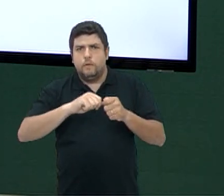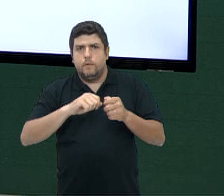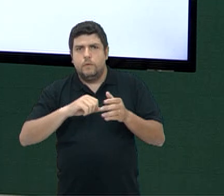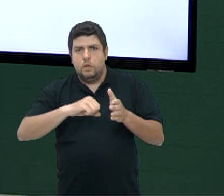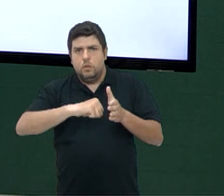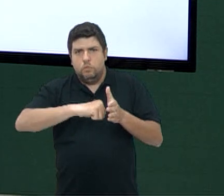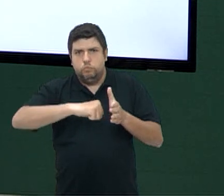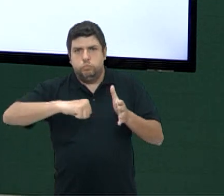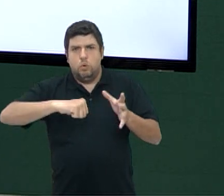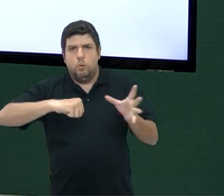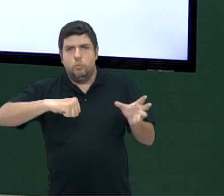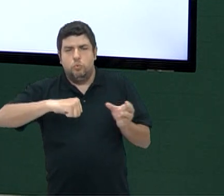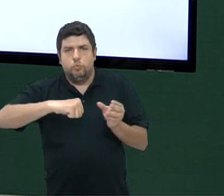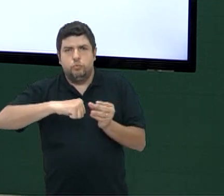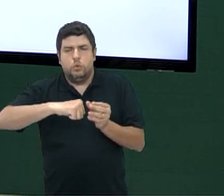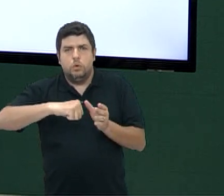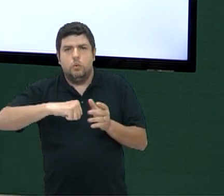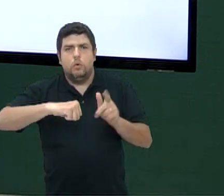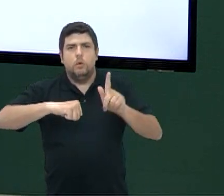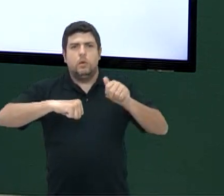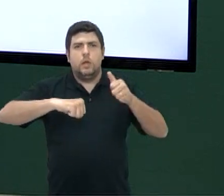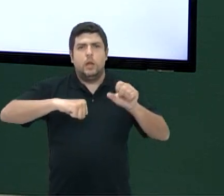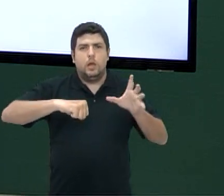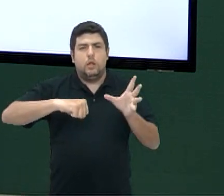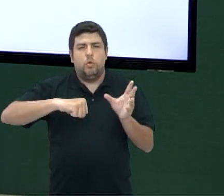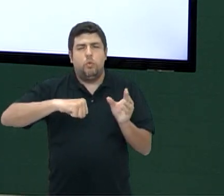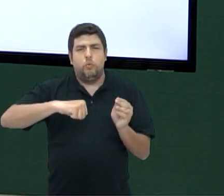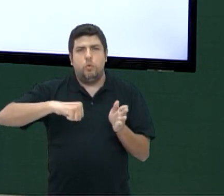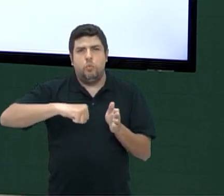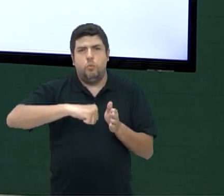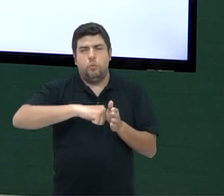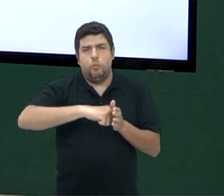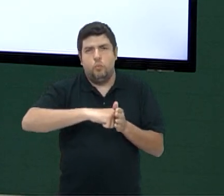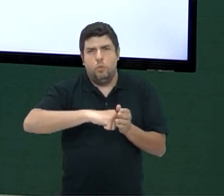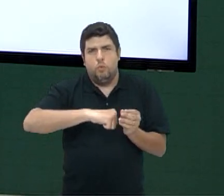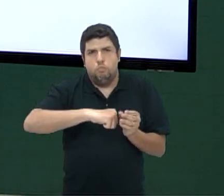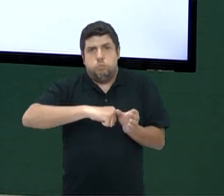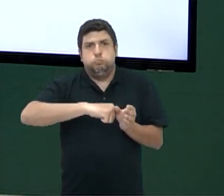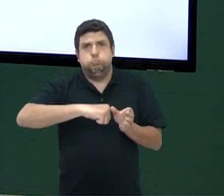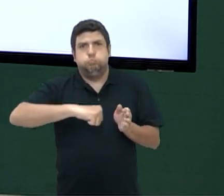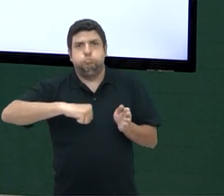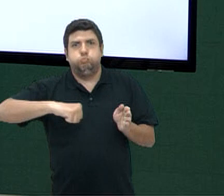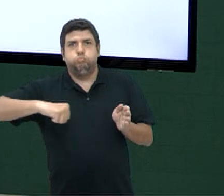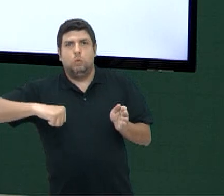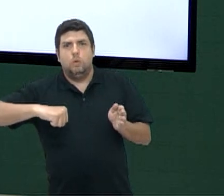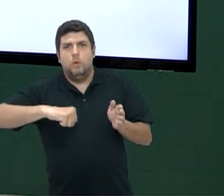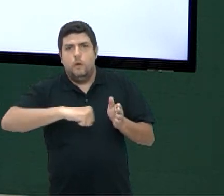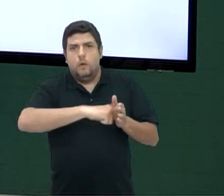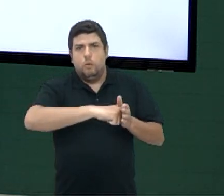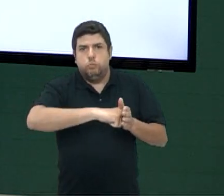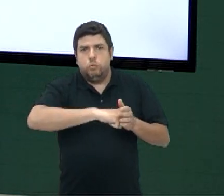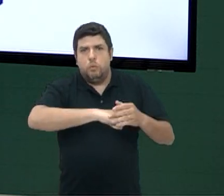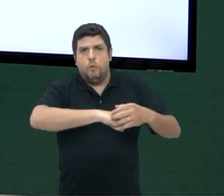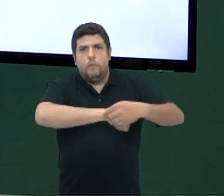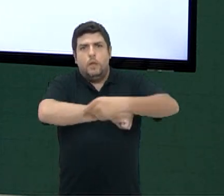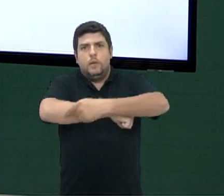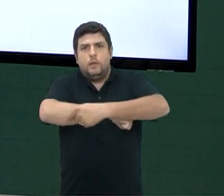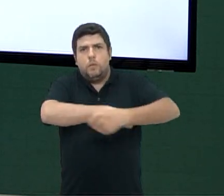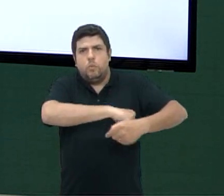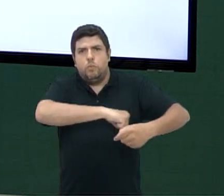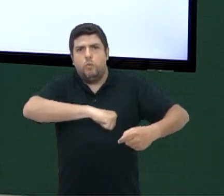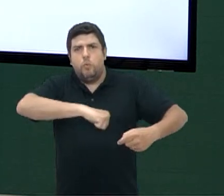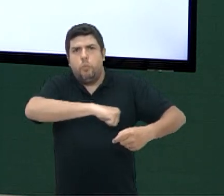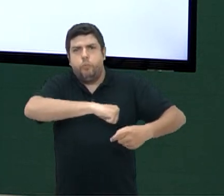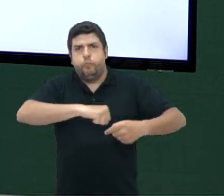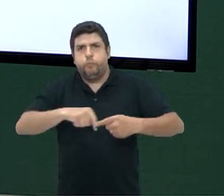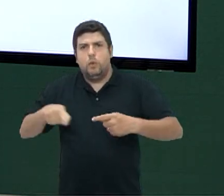expansão e de contração gasosa. Essa movimentação vai rotacionar, então, essa roda que temos